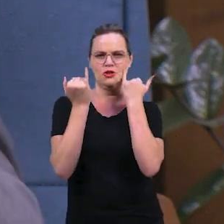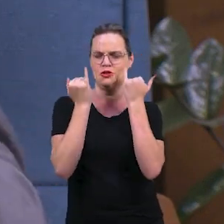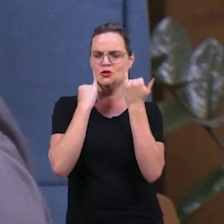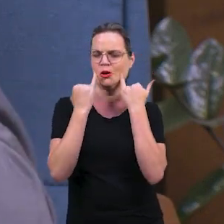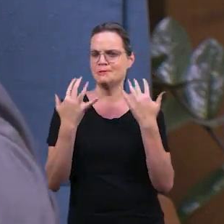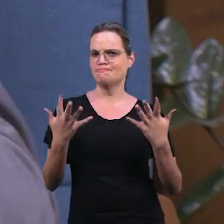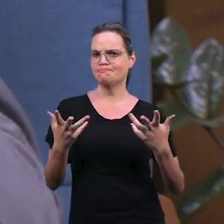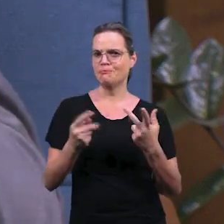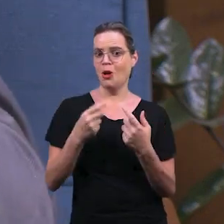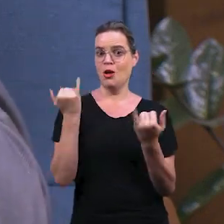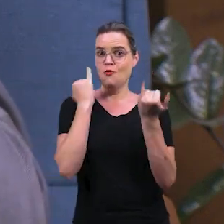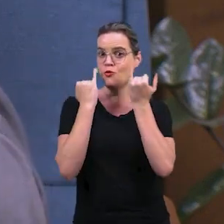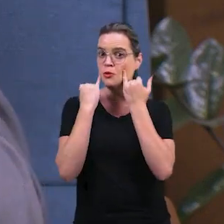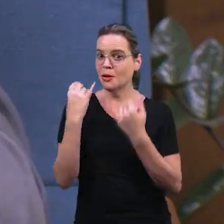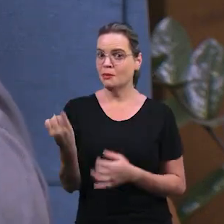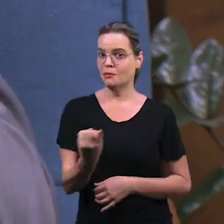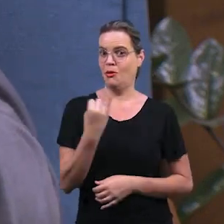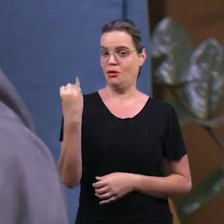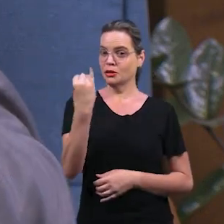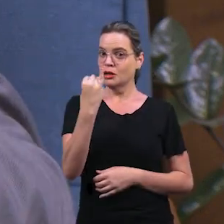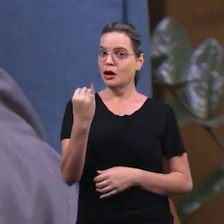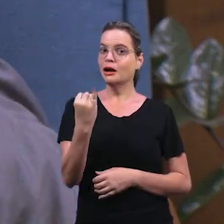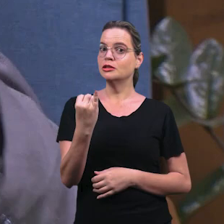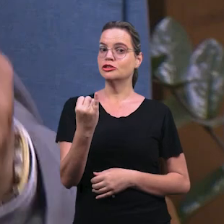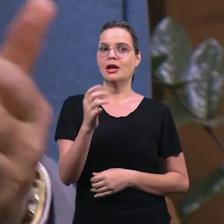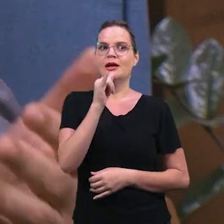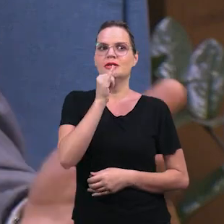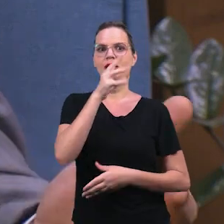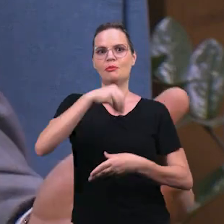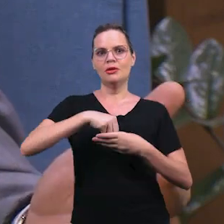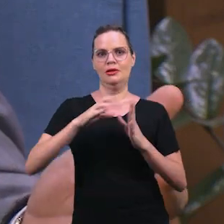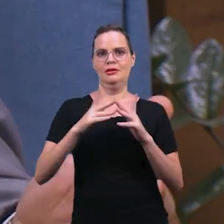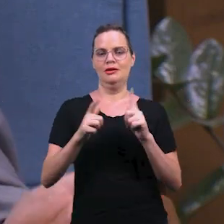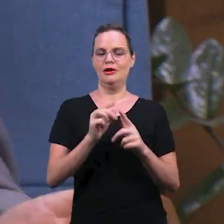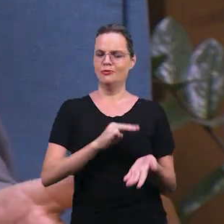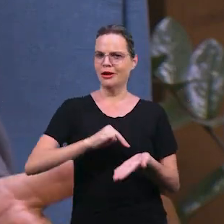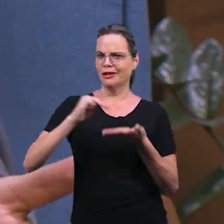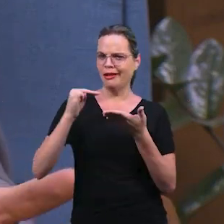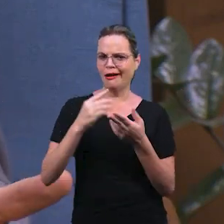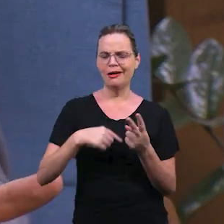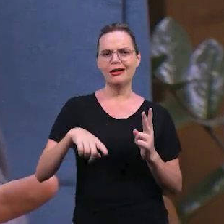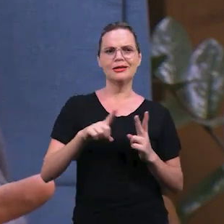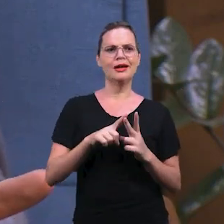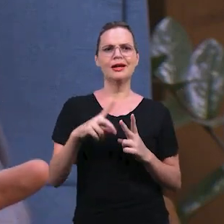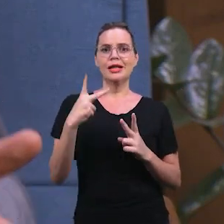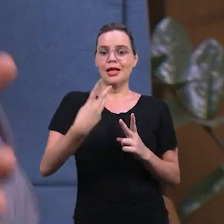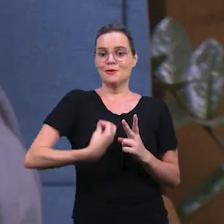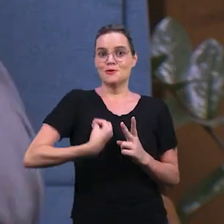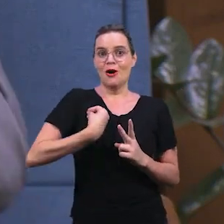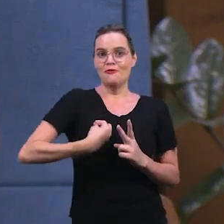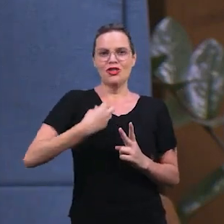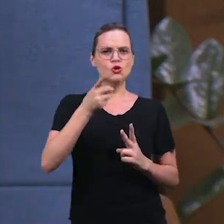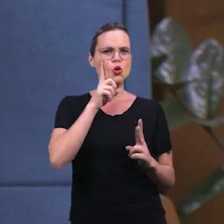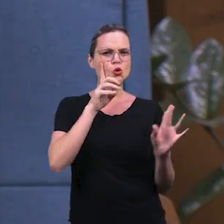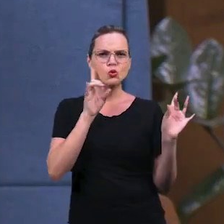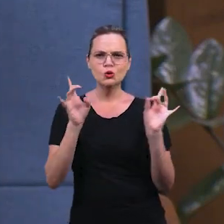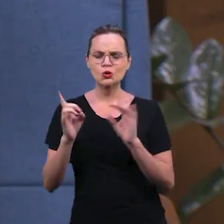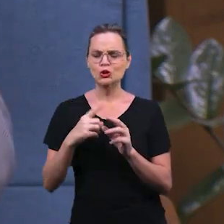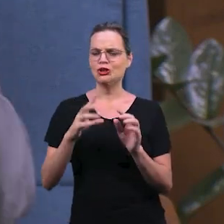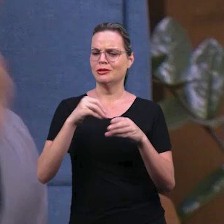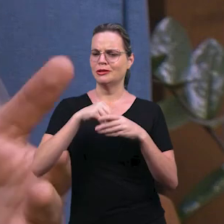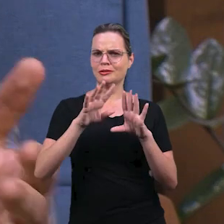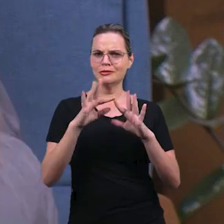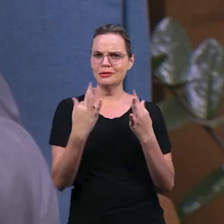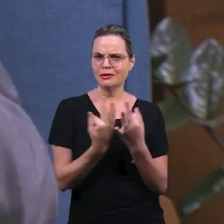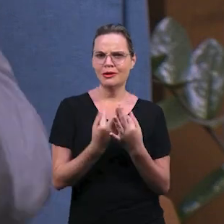informações importantes para a sua vida dentro da Igreja Cristã Maranata, informações importantes para a sua vida no dia a